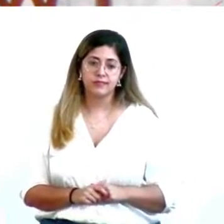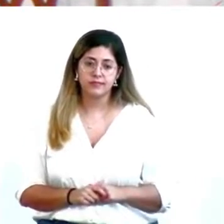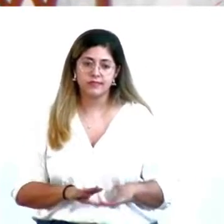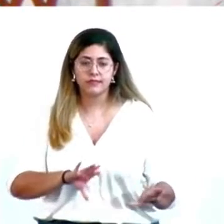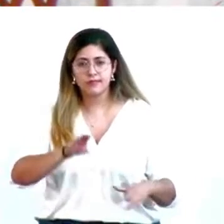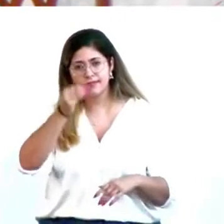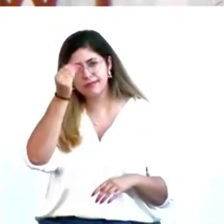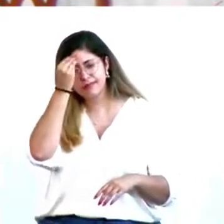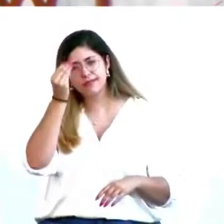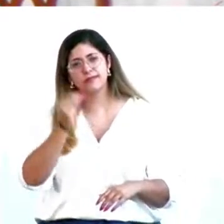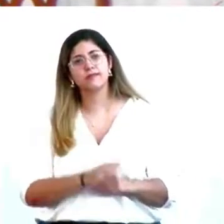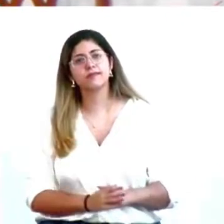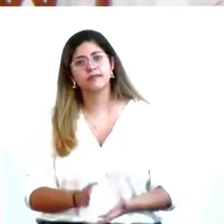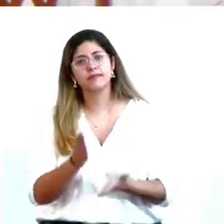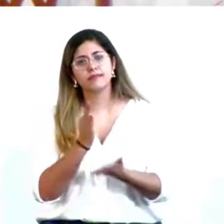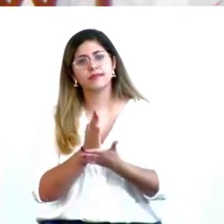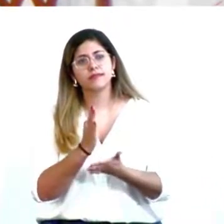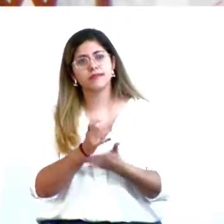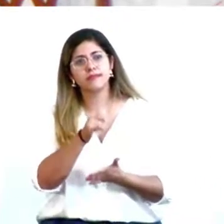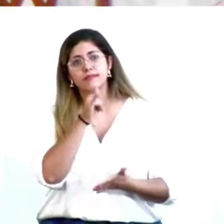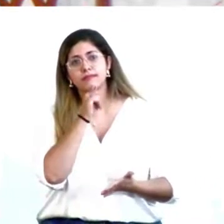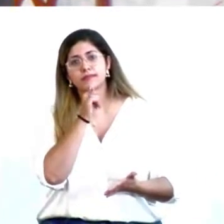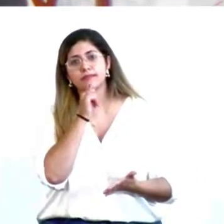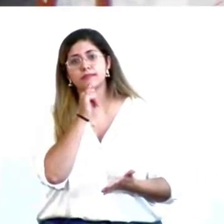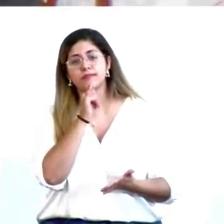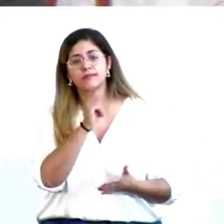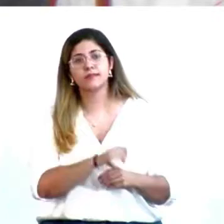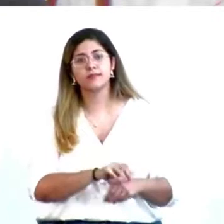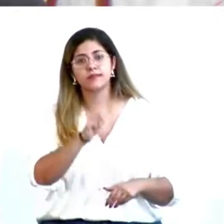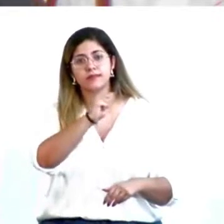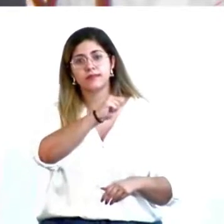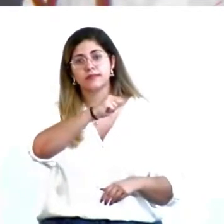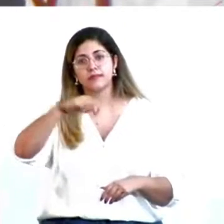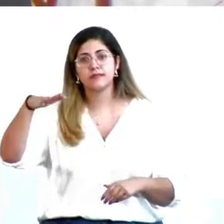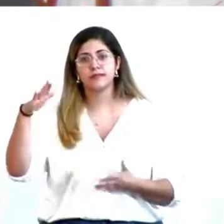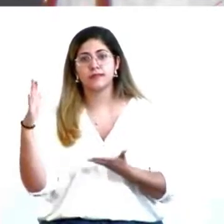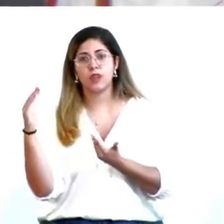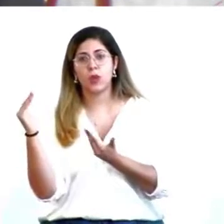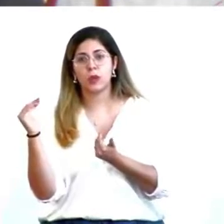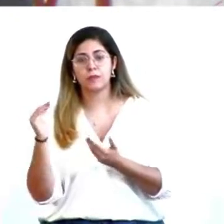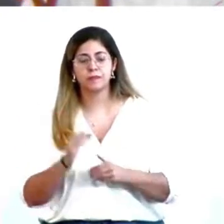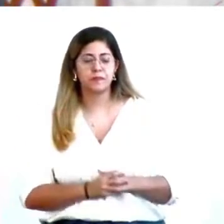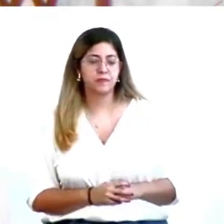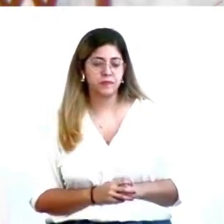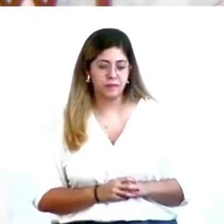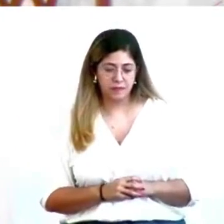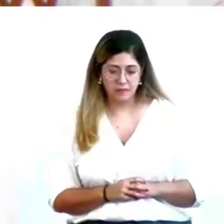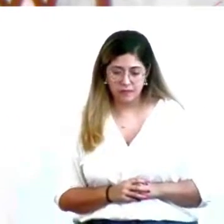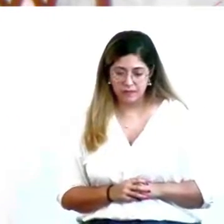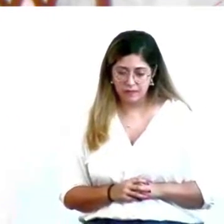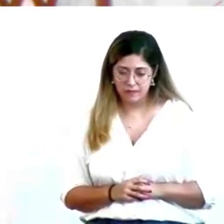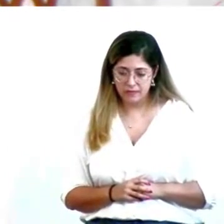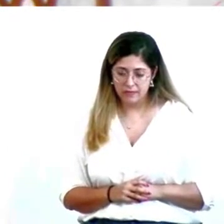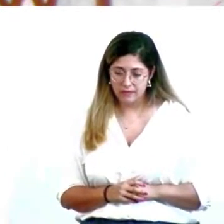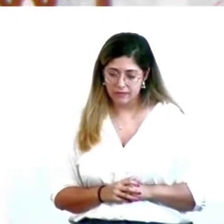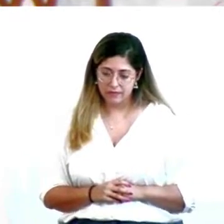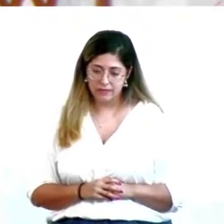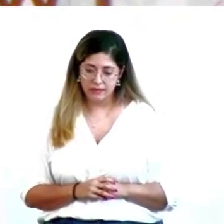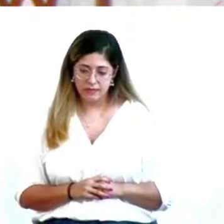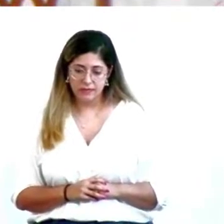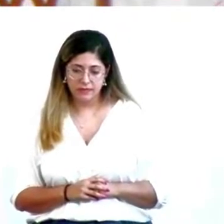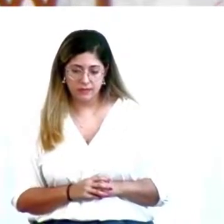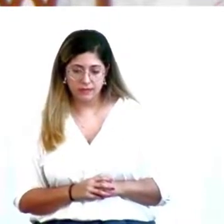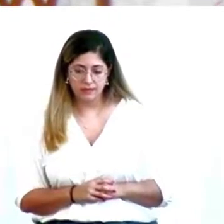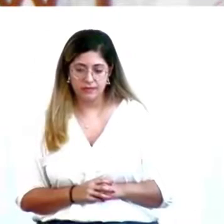Vocês já pararam para pensar, adolescentes e jovens, principalmente, mas os pais precisam ouvir